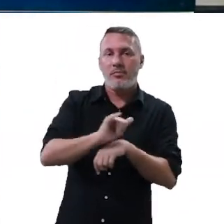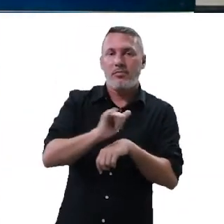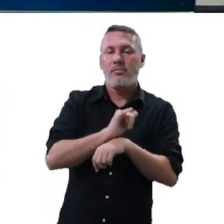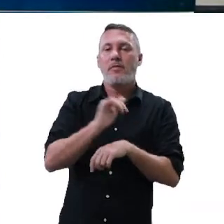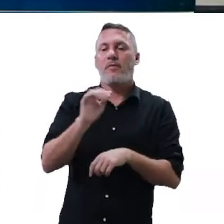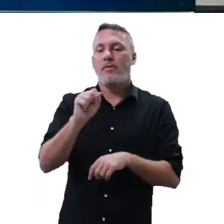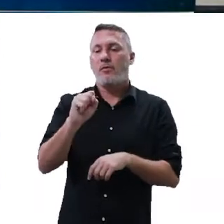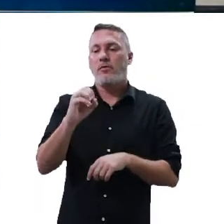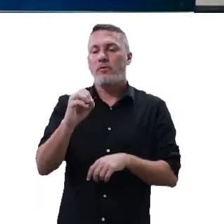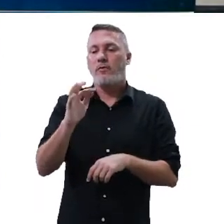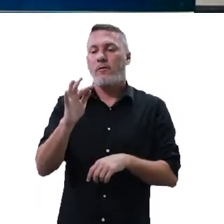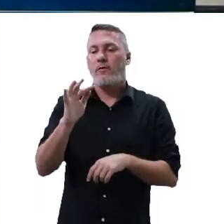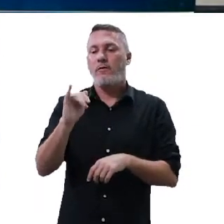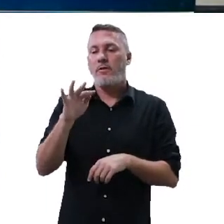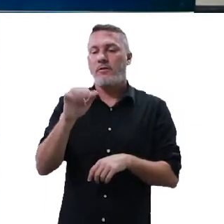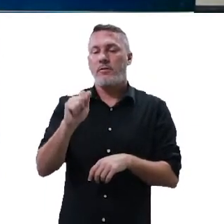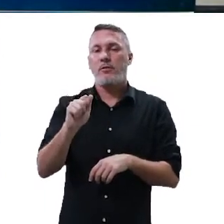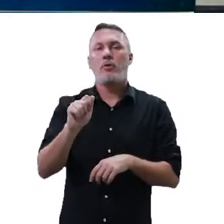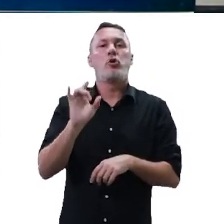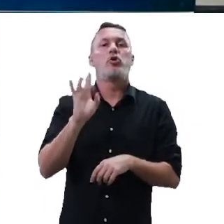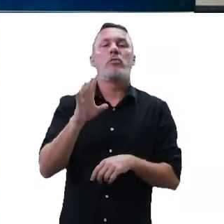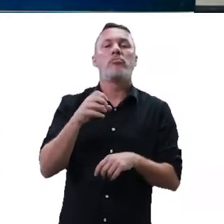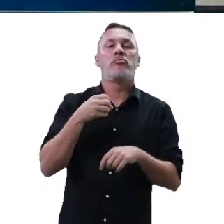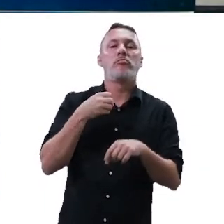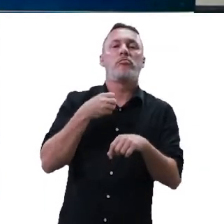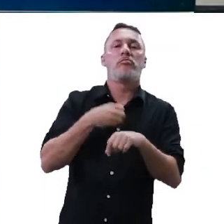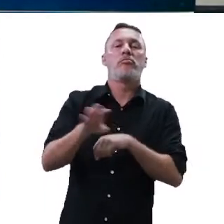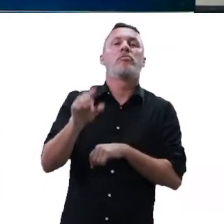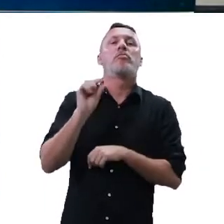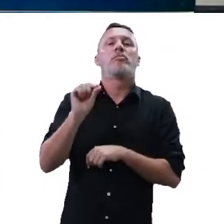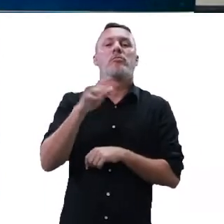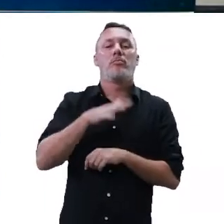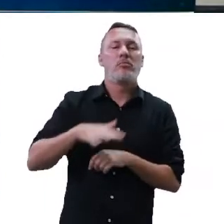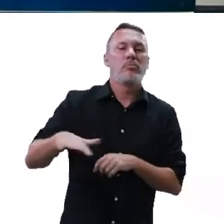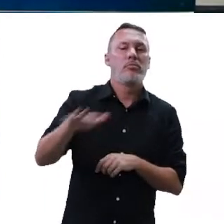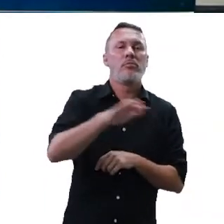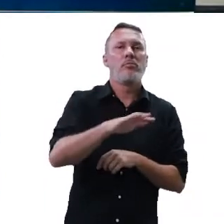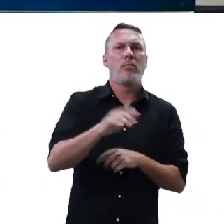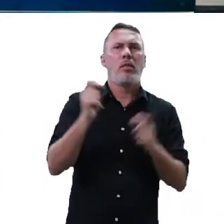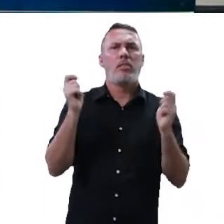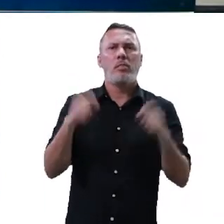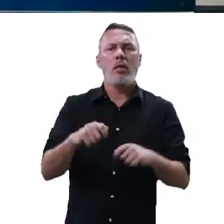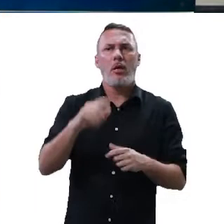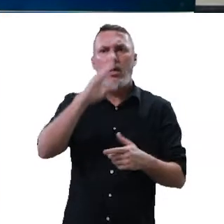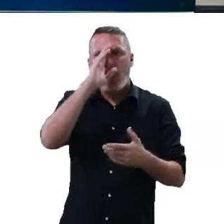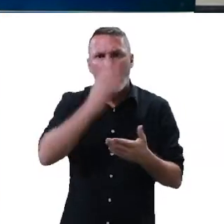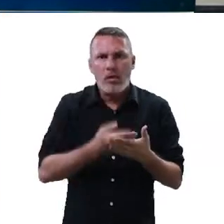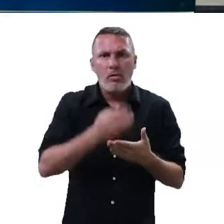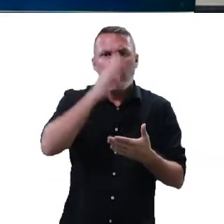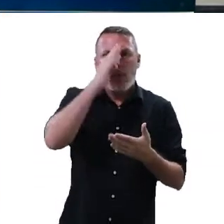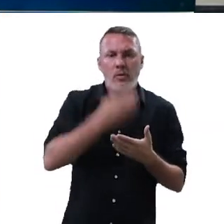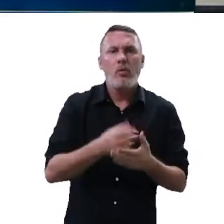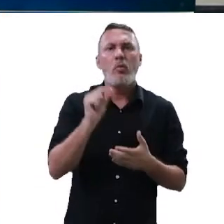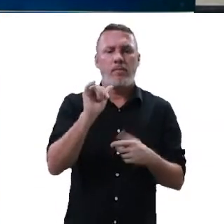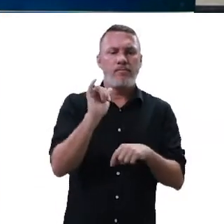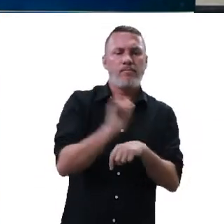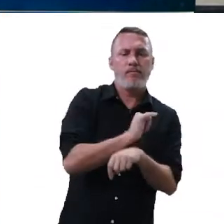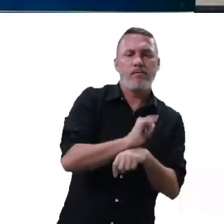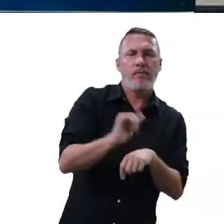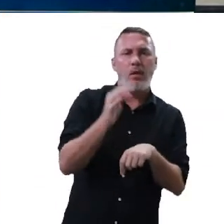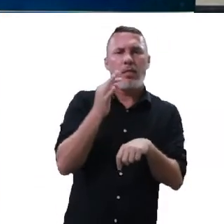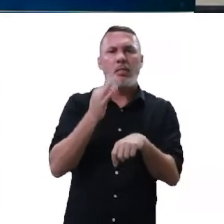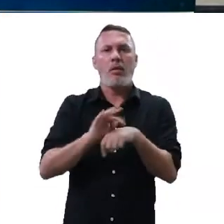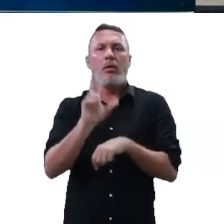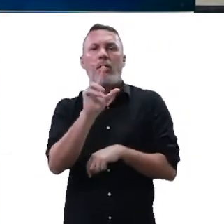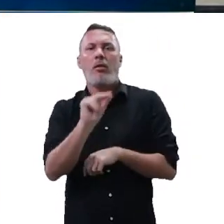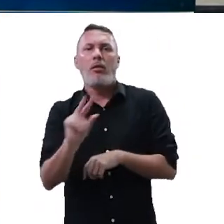sofistas? Apenas ensinar as pessoas a convencer, persuadindo, né? Ter técnicas apuradas